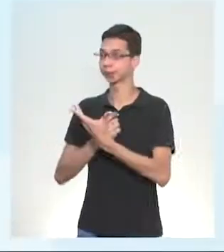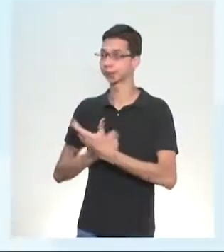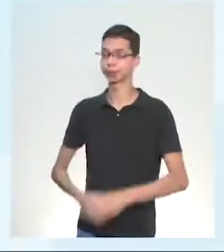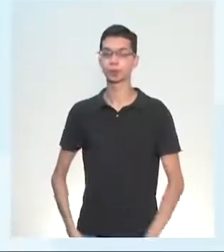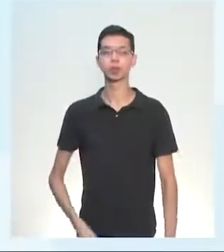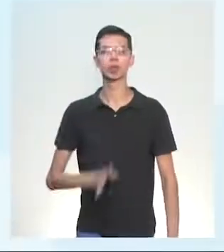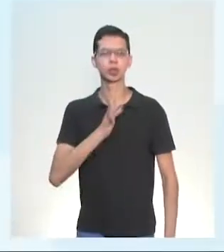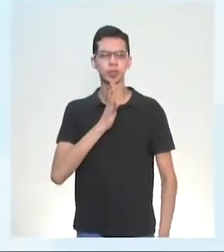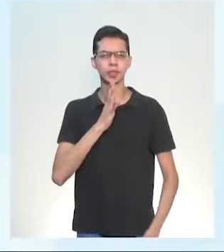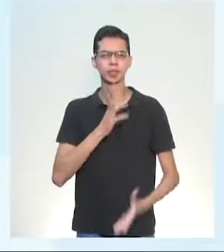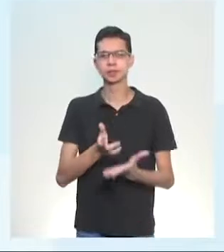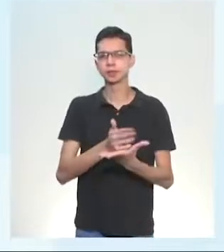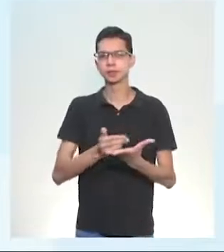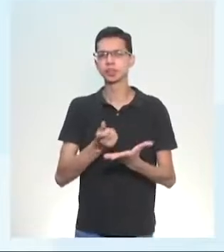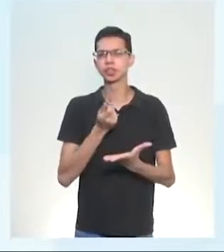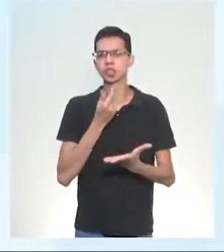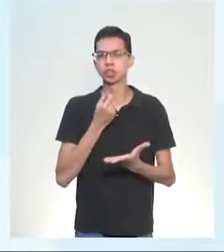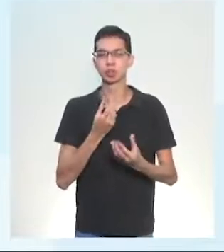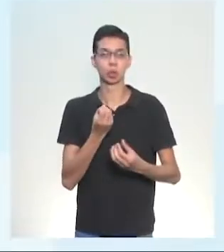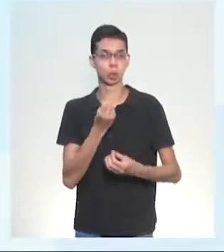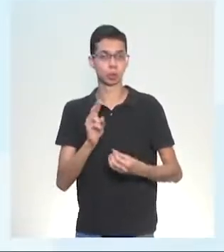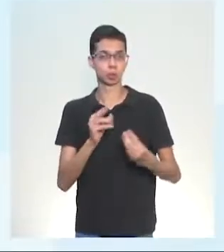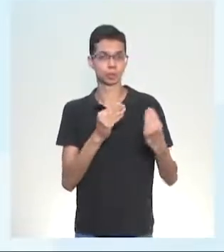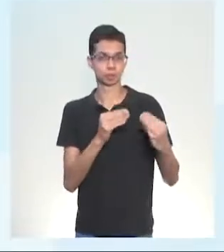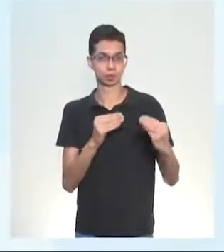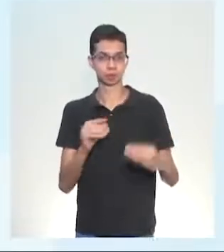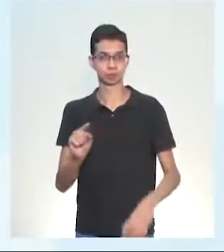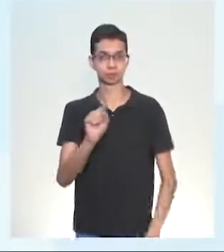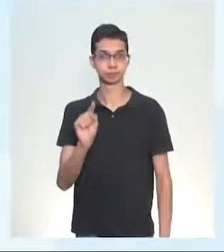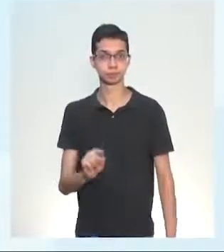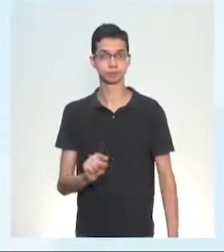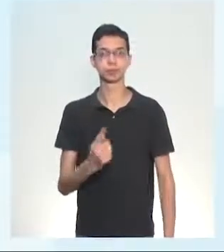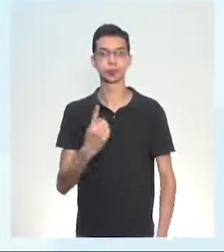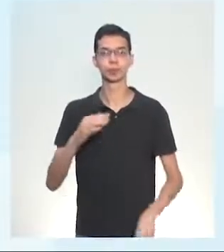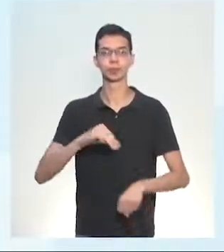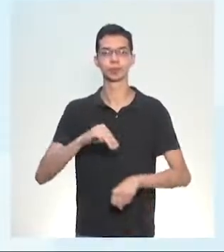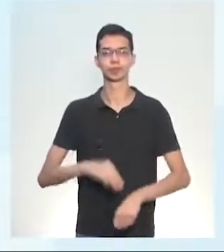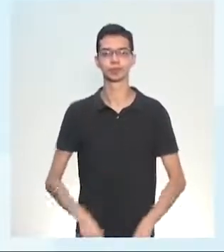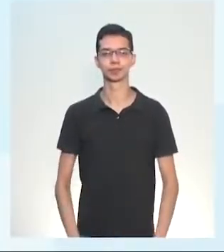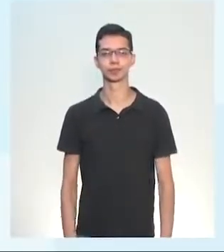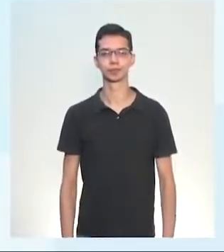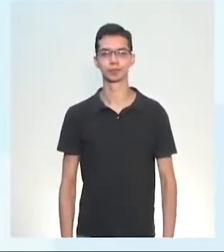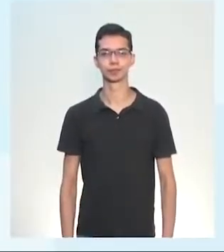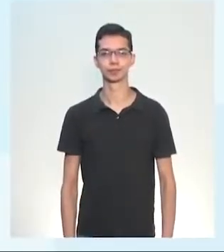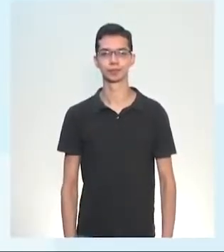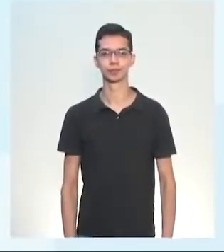conhece alguma charge ou algum meme? 1 minuto.